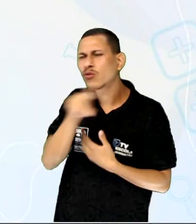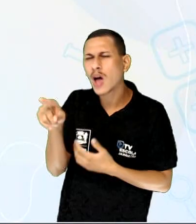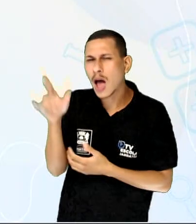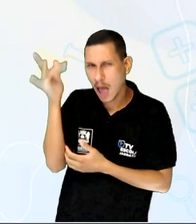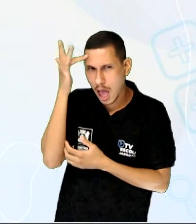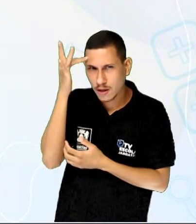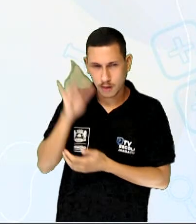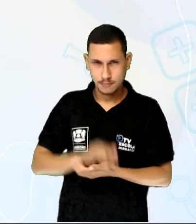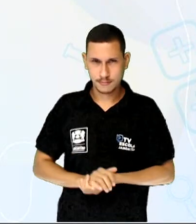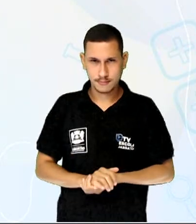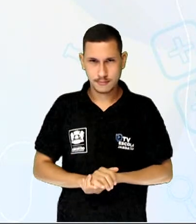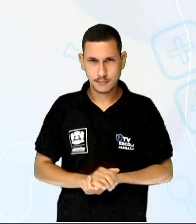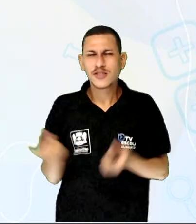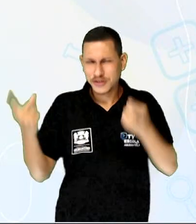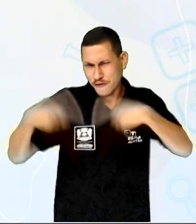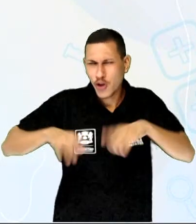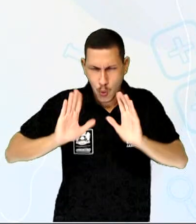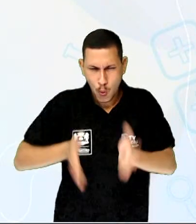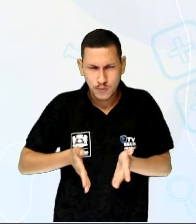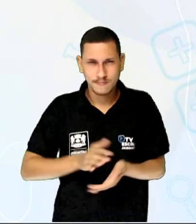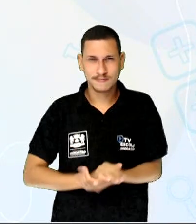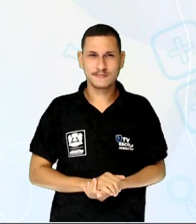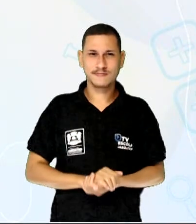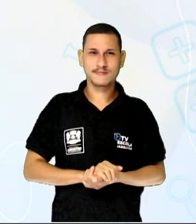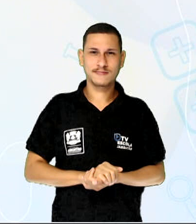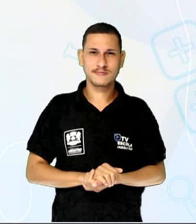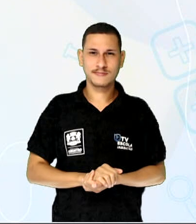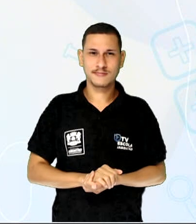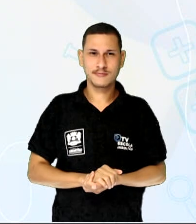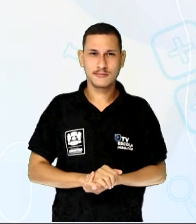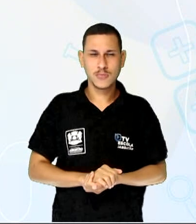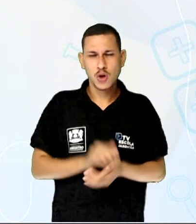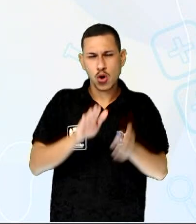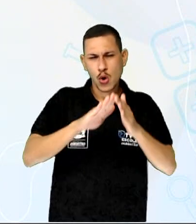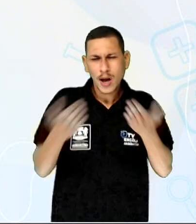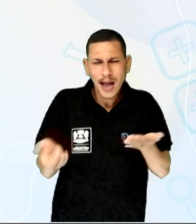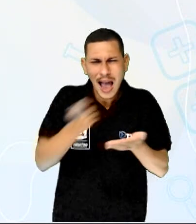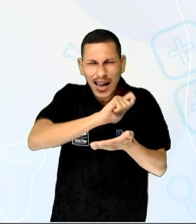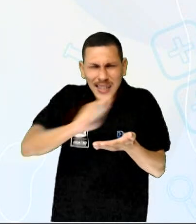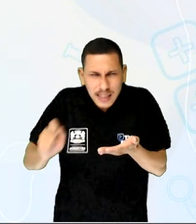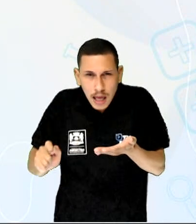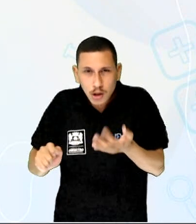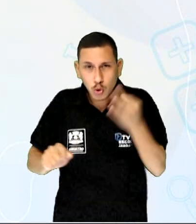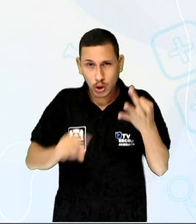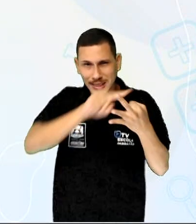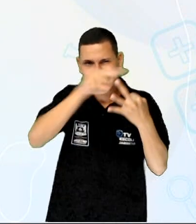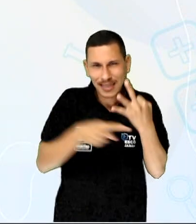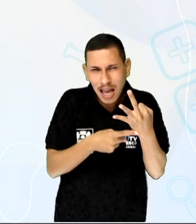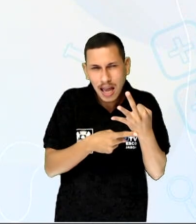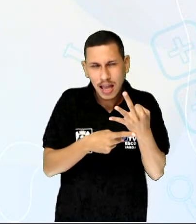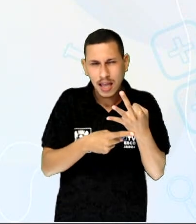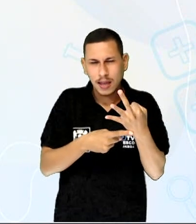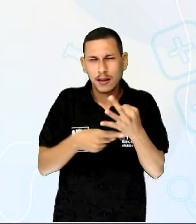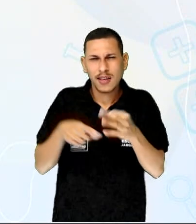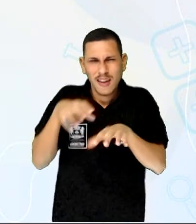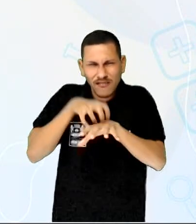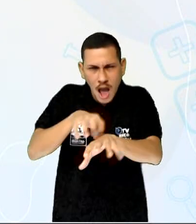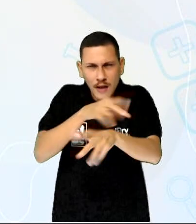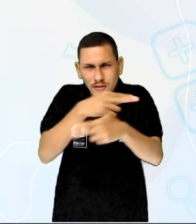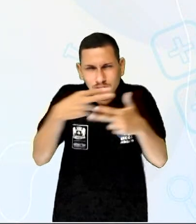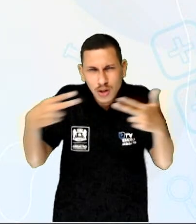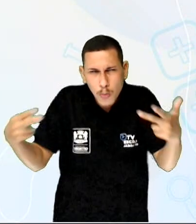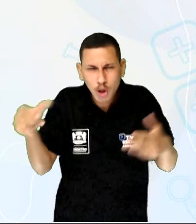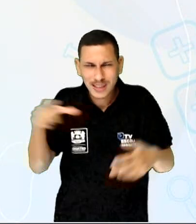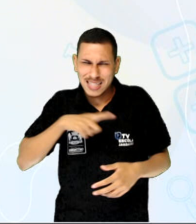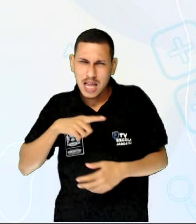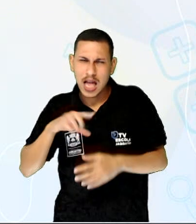Vamos para o nosso desafio de hoje? Em seu caderno, registre 3 meios de transportes encontrados em sua